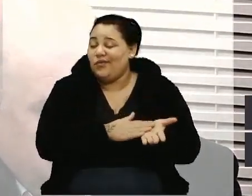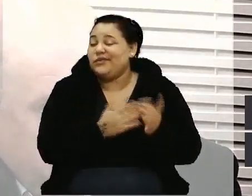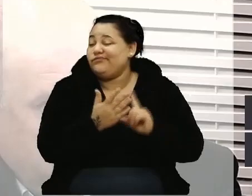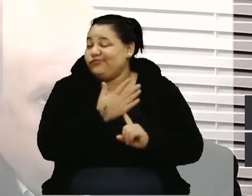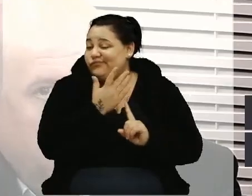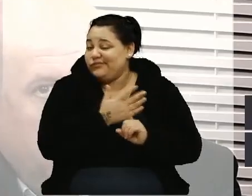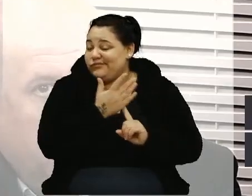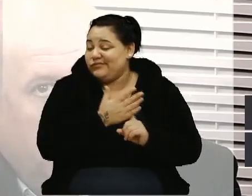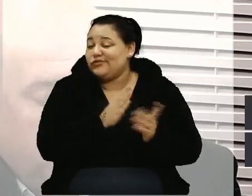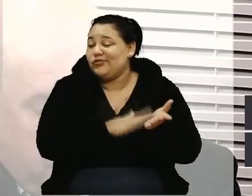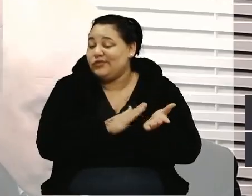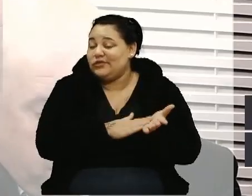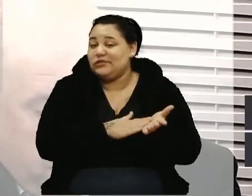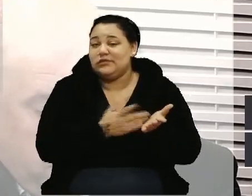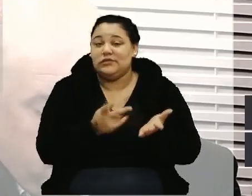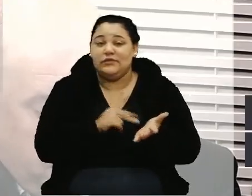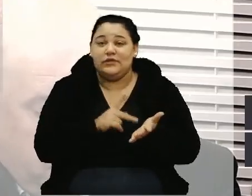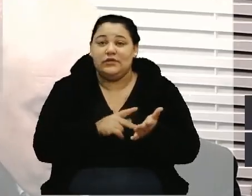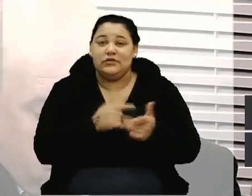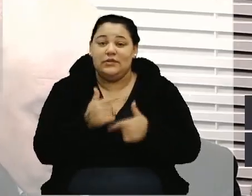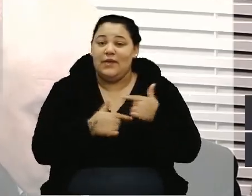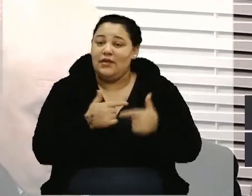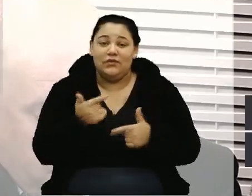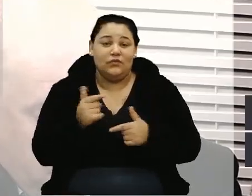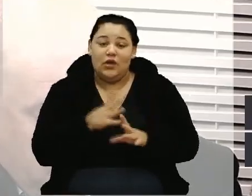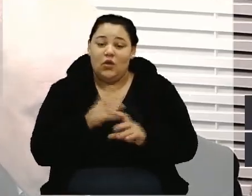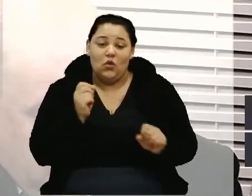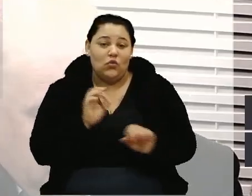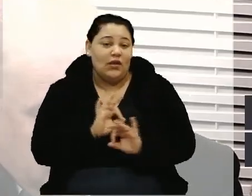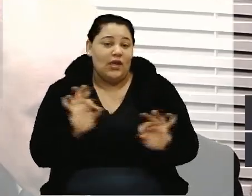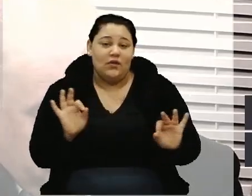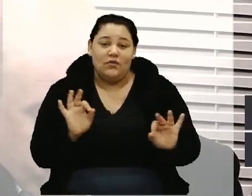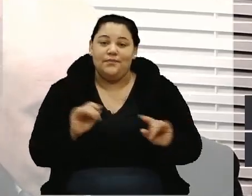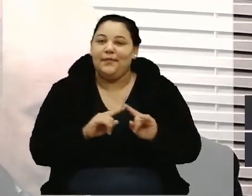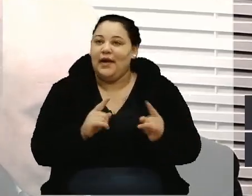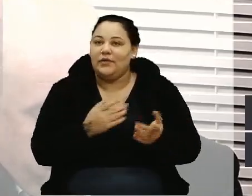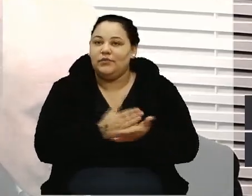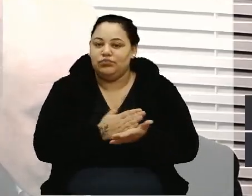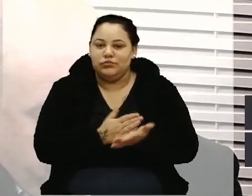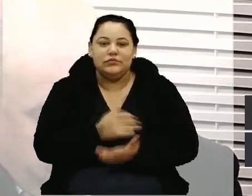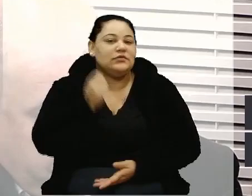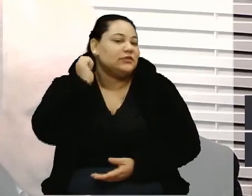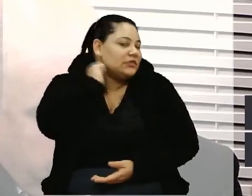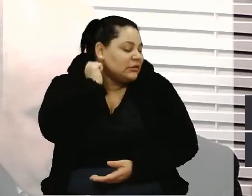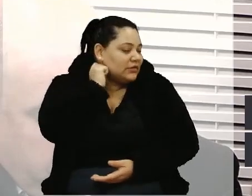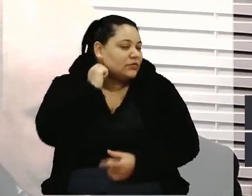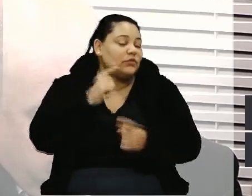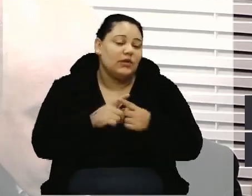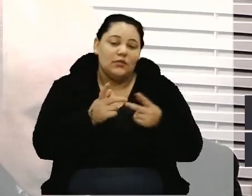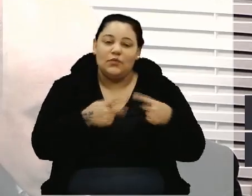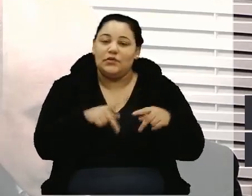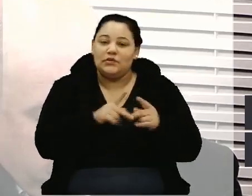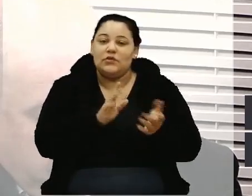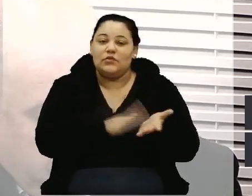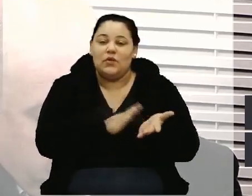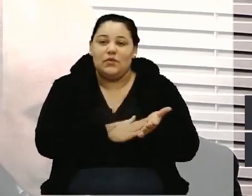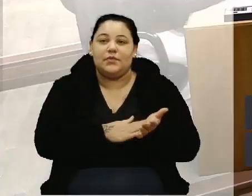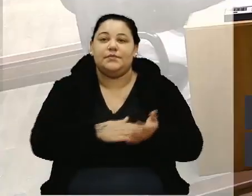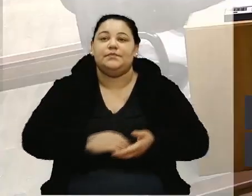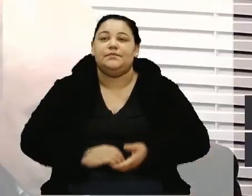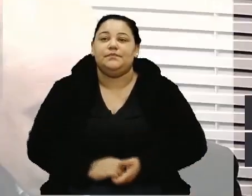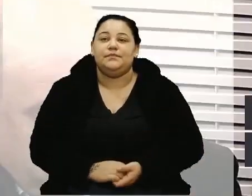que você não tem fins lucrativos nenhum, mas a incomodação, o estresse, porque a população cobra sim. Meu muito obrigado.